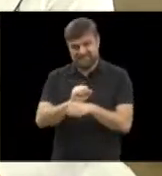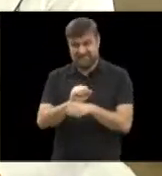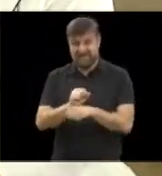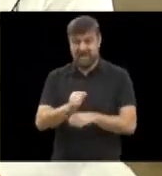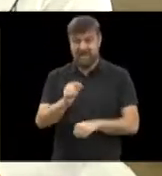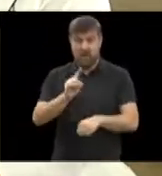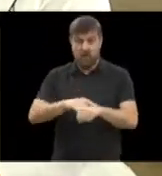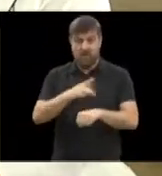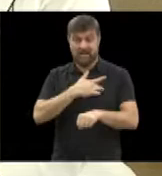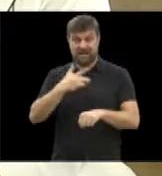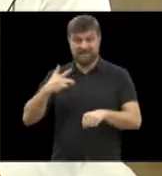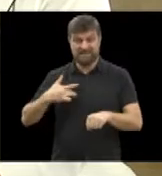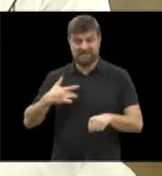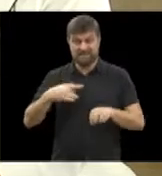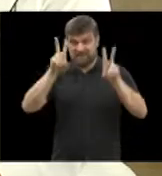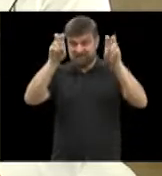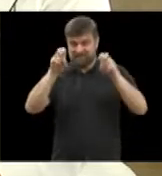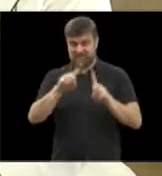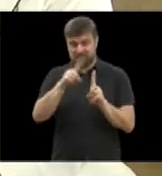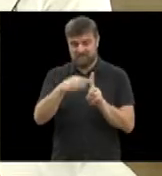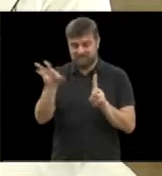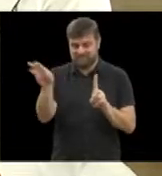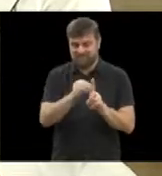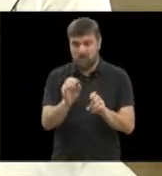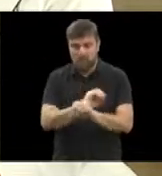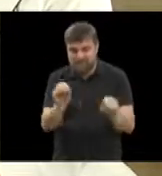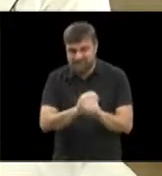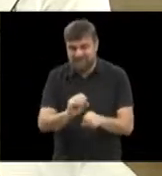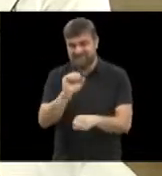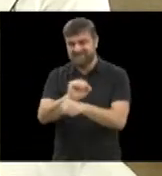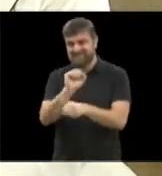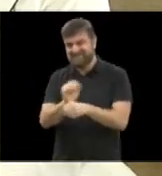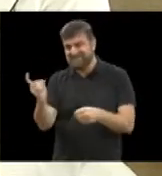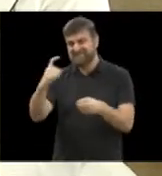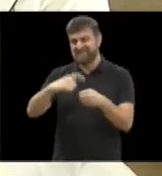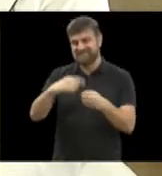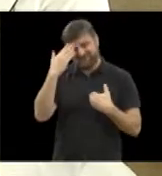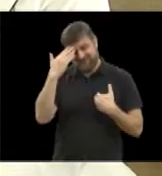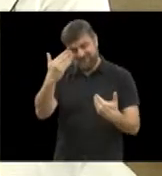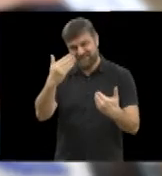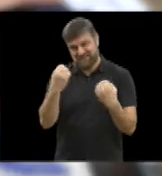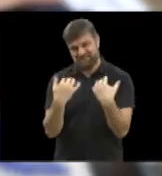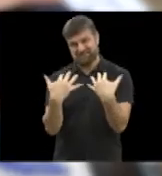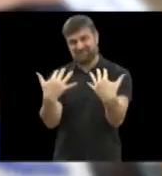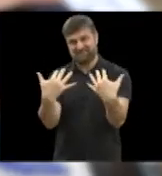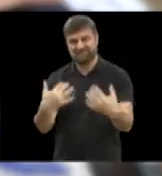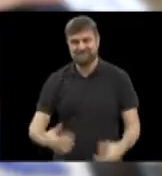Momento Saúde que falou sobre infertilidade. Até o próximo. Obrigada por ter ficado com a gente.